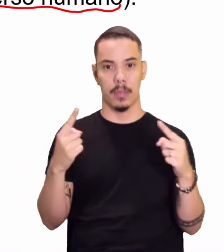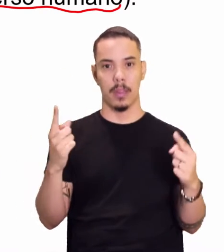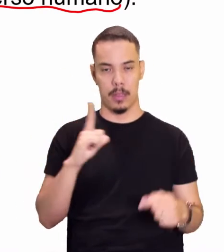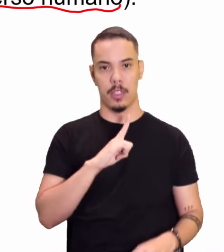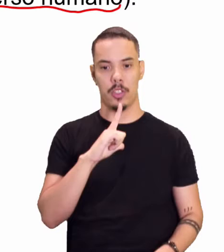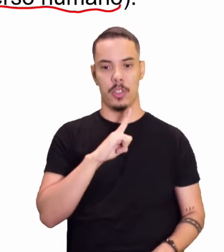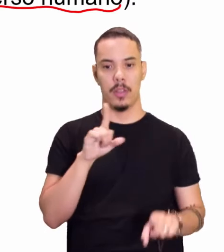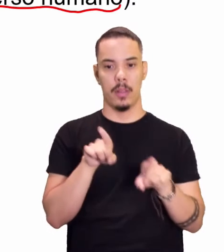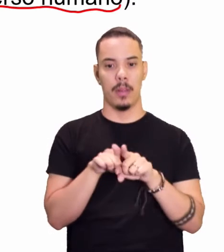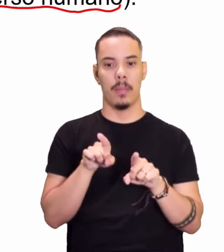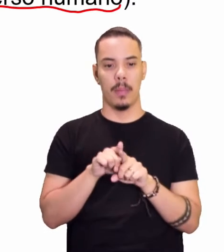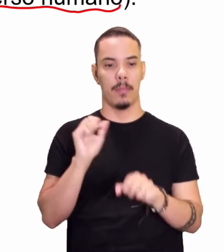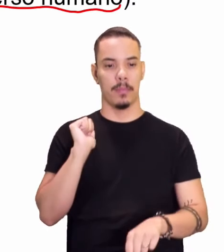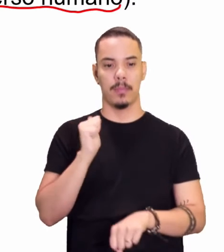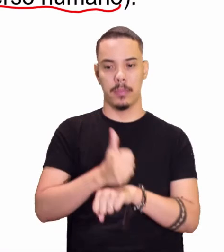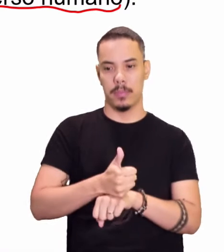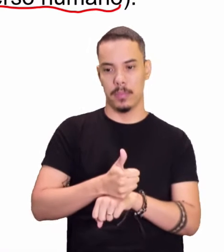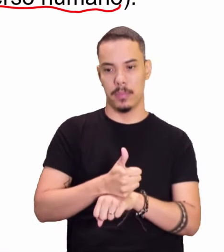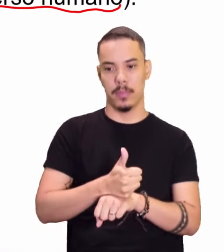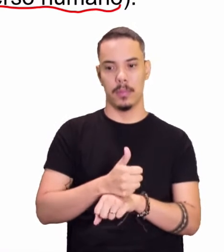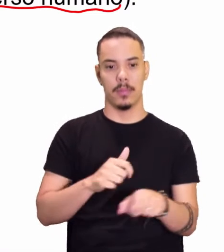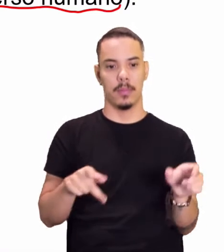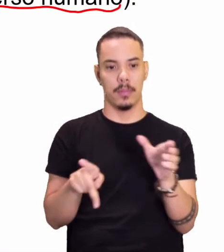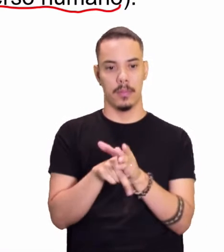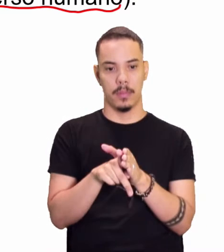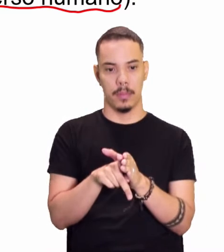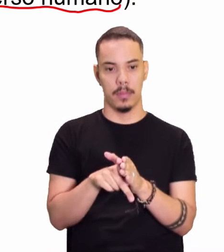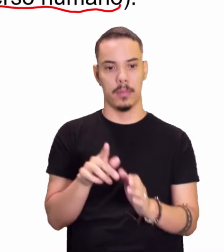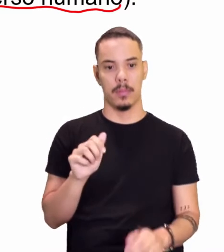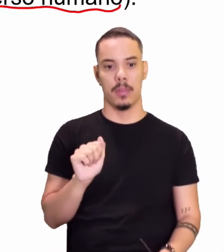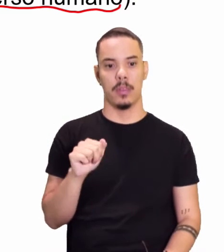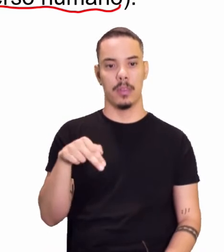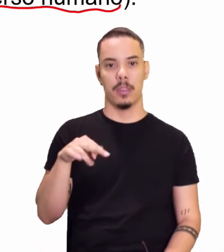existia aí o predomínio da visão